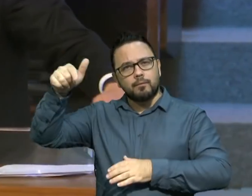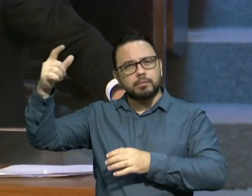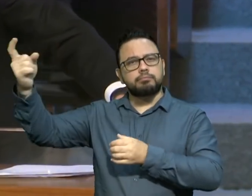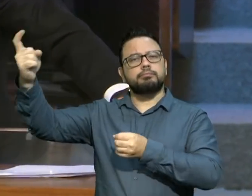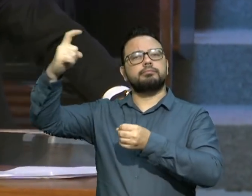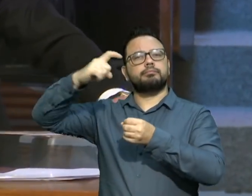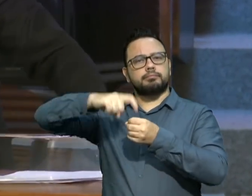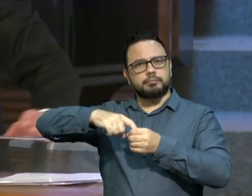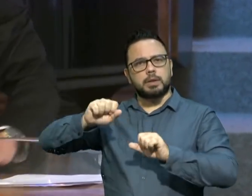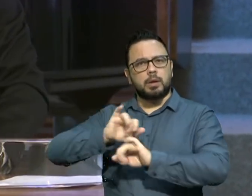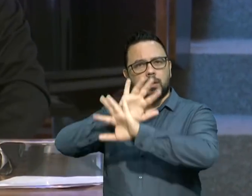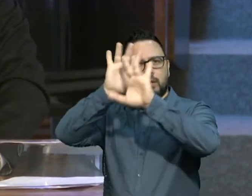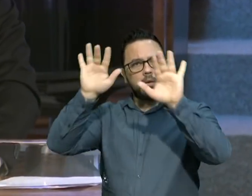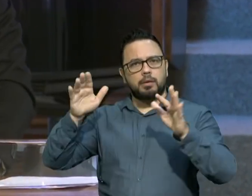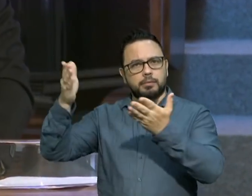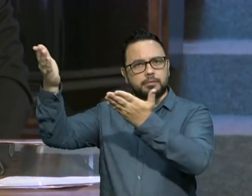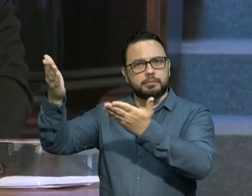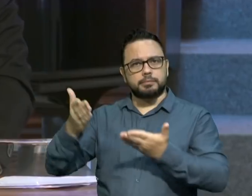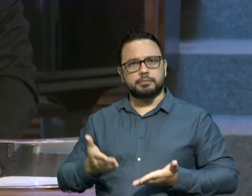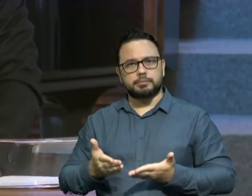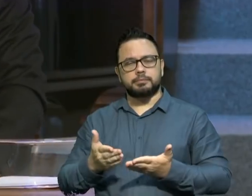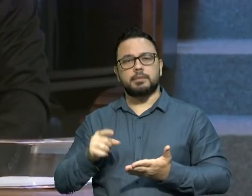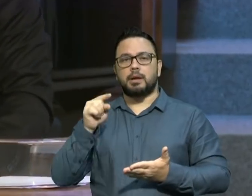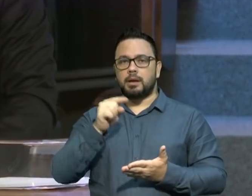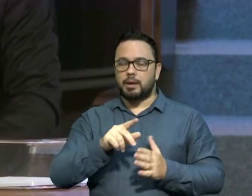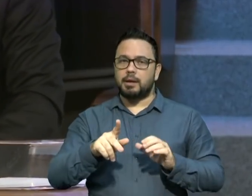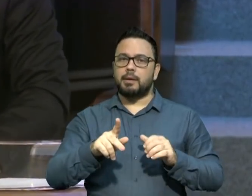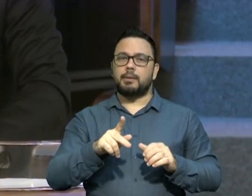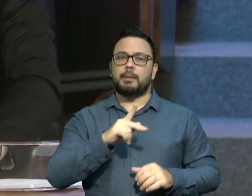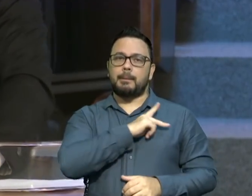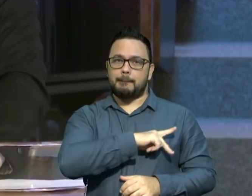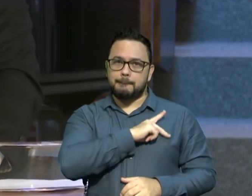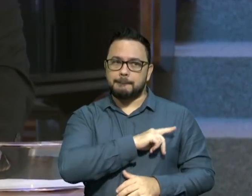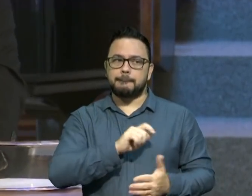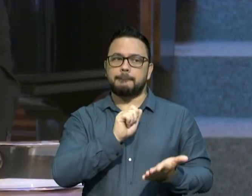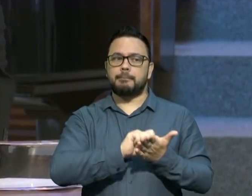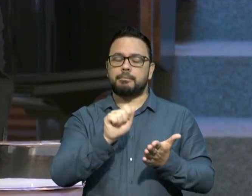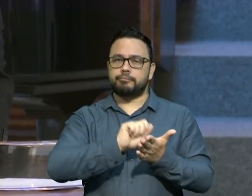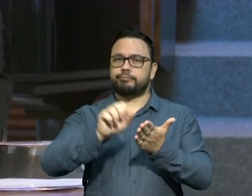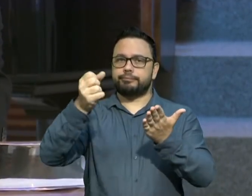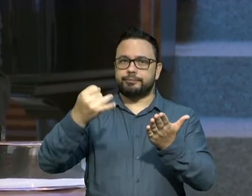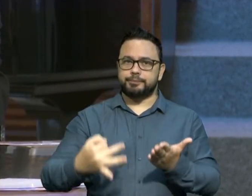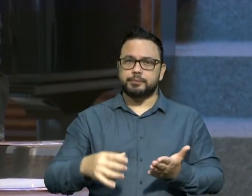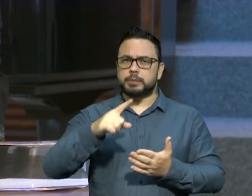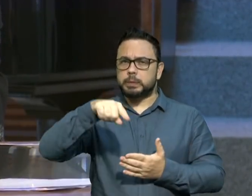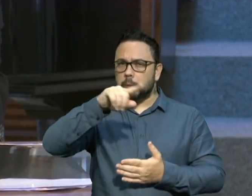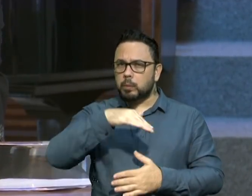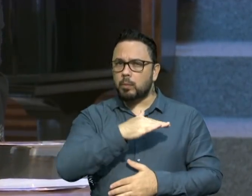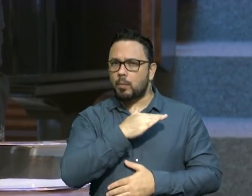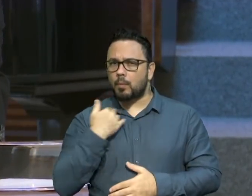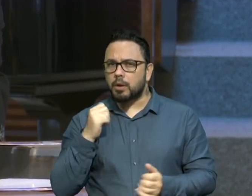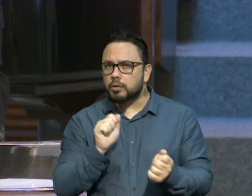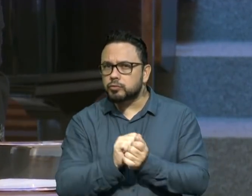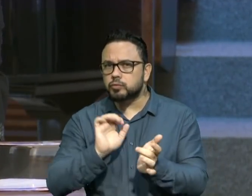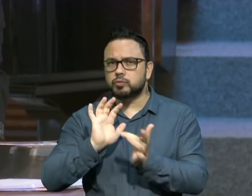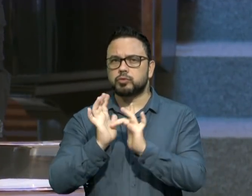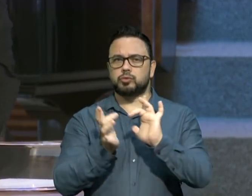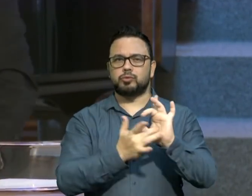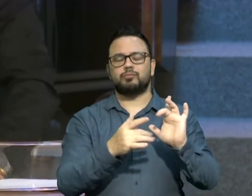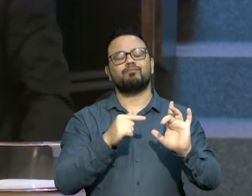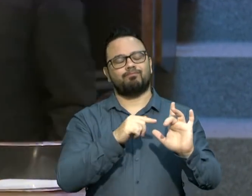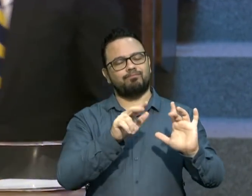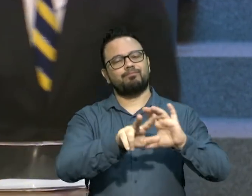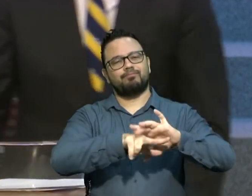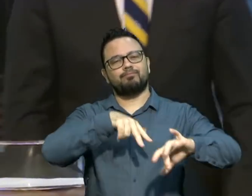é isso que Paulo está dizendo essa é a boa-nova se você morreu em Cristo em Cristo você acordar acordar